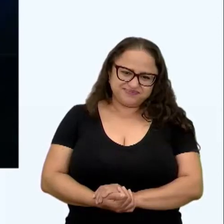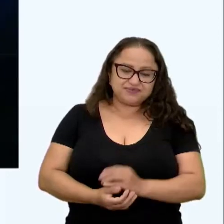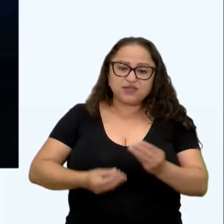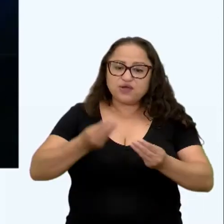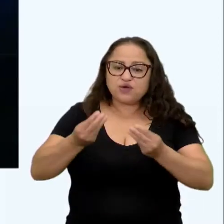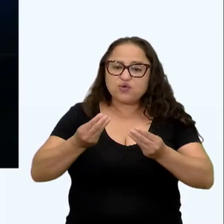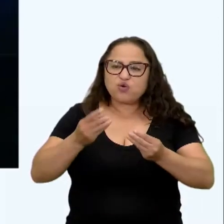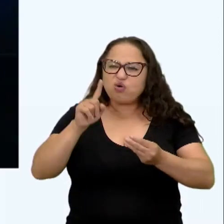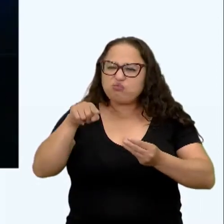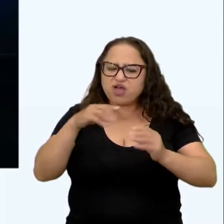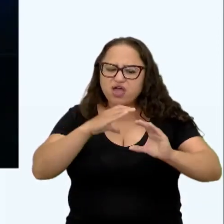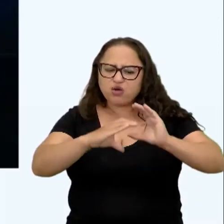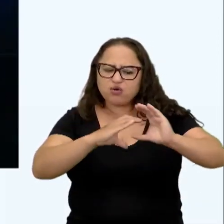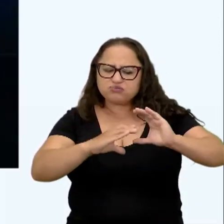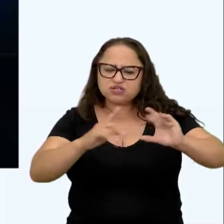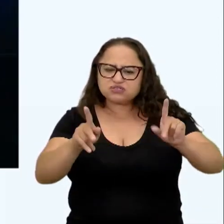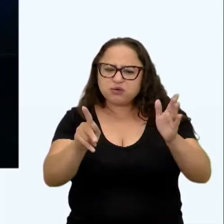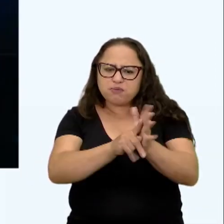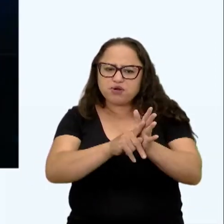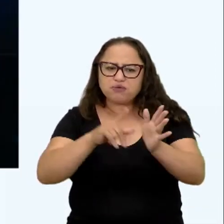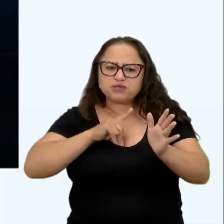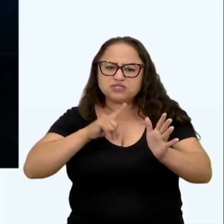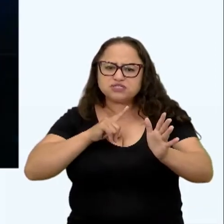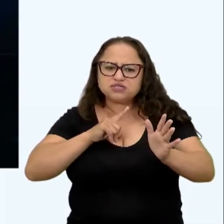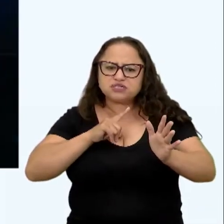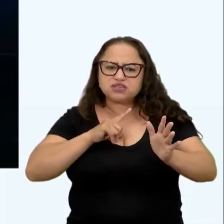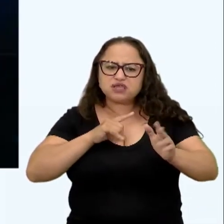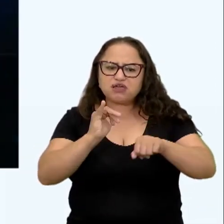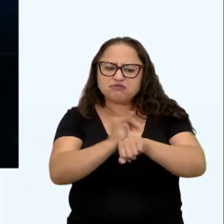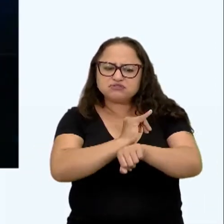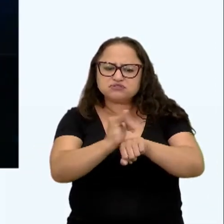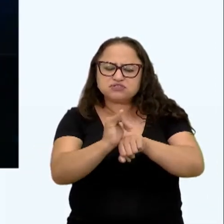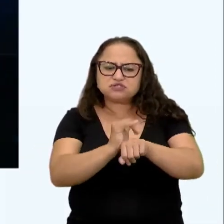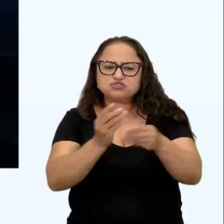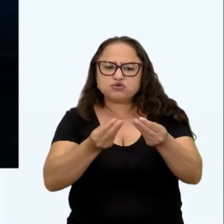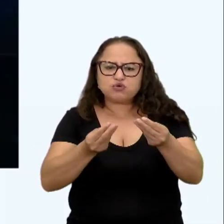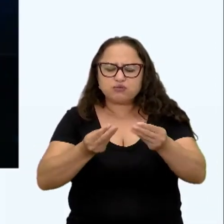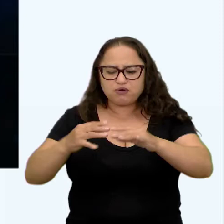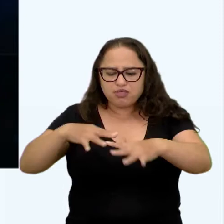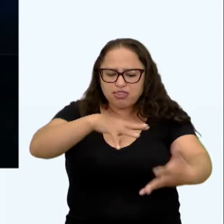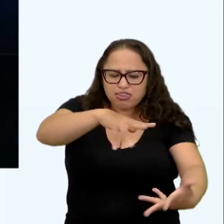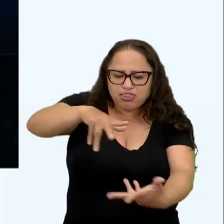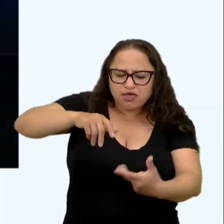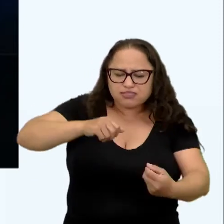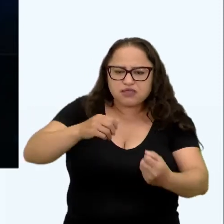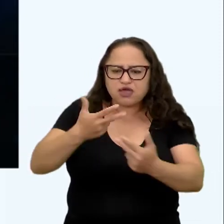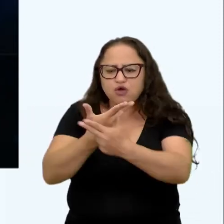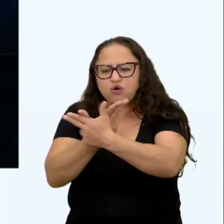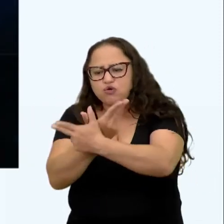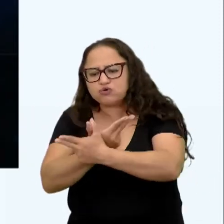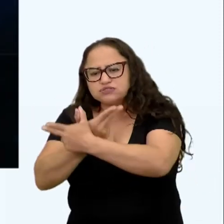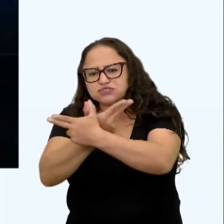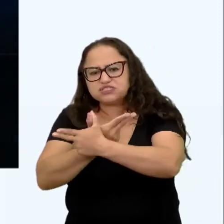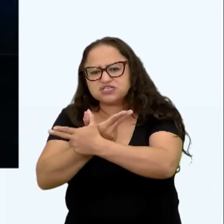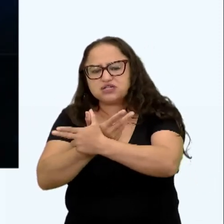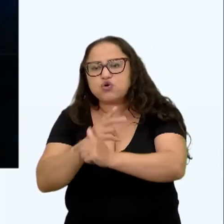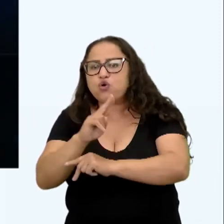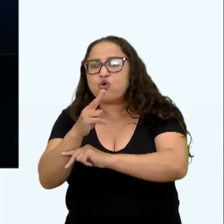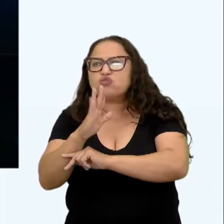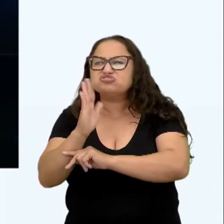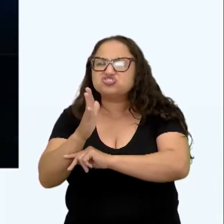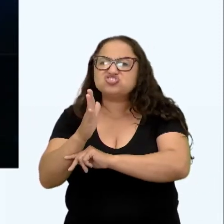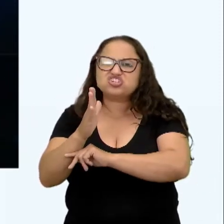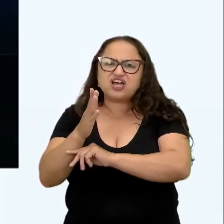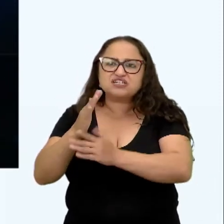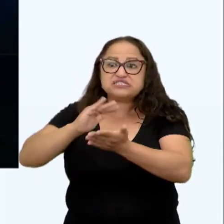Como é feita a comunicação entre os controles da Terra e as naves no espaço, sejam satélites de comunicação ou naves que já deixaram o